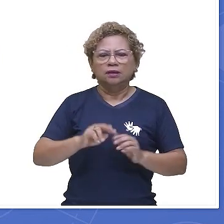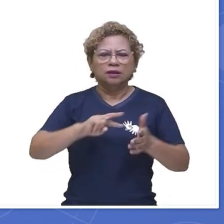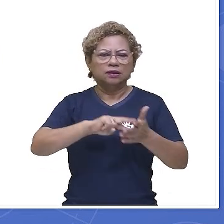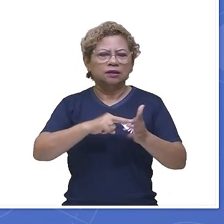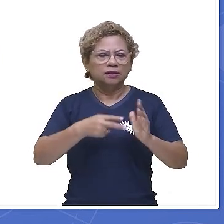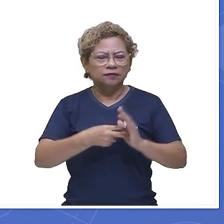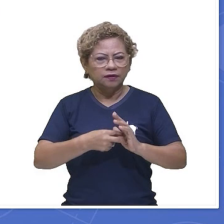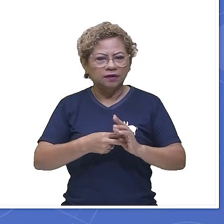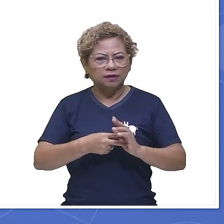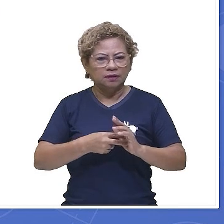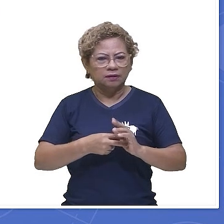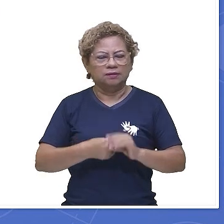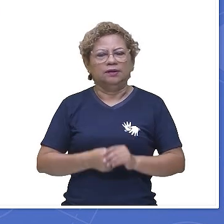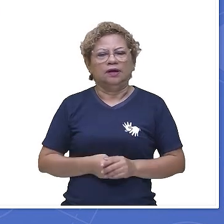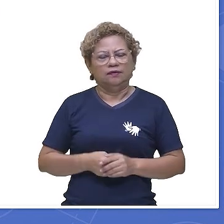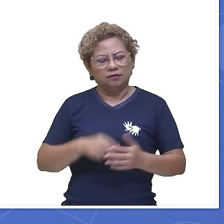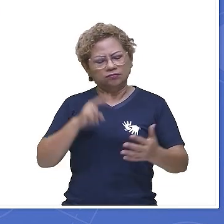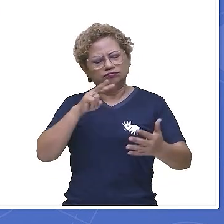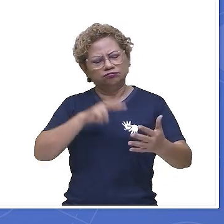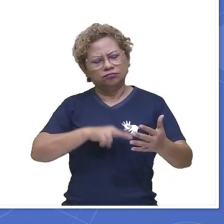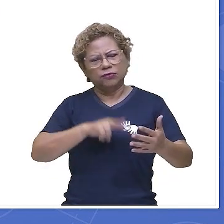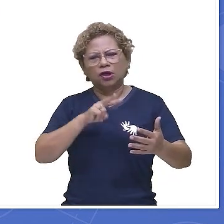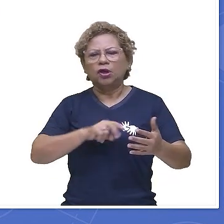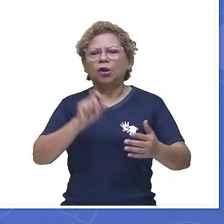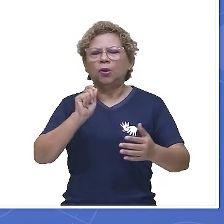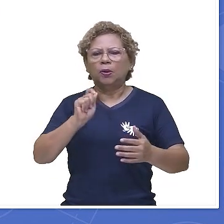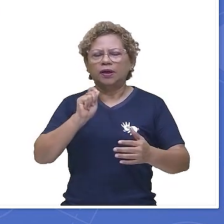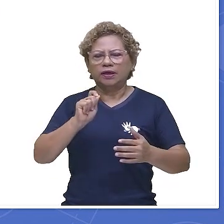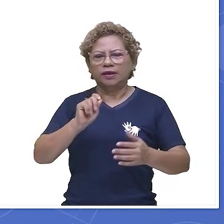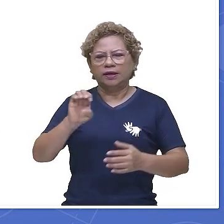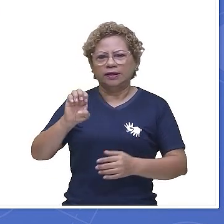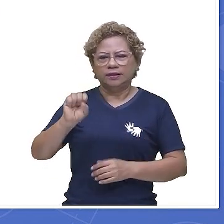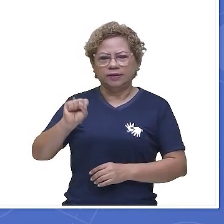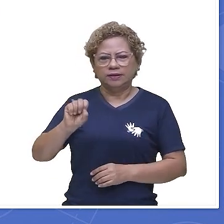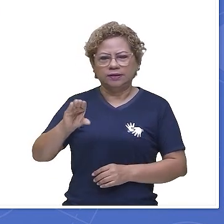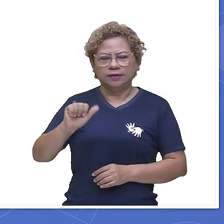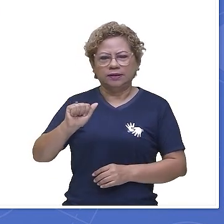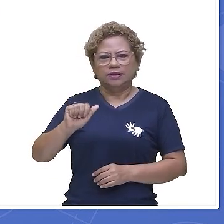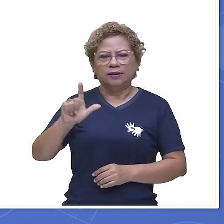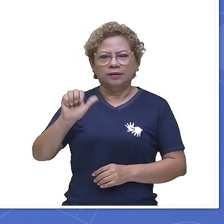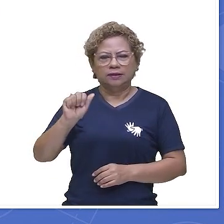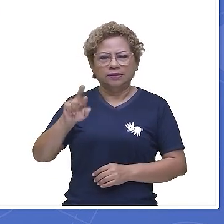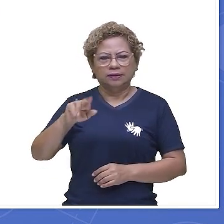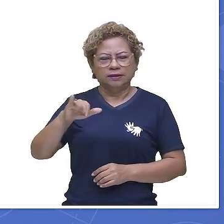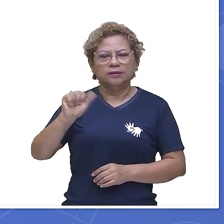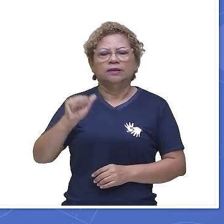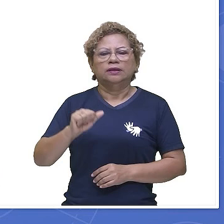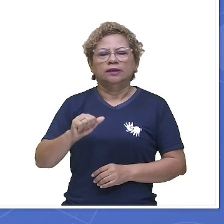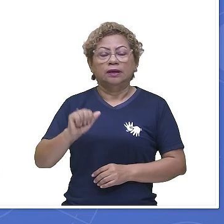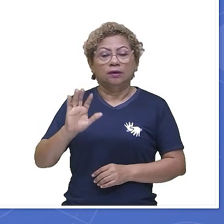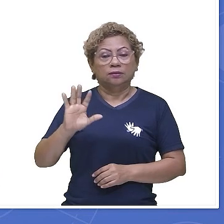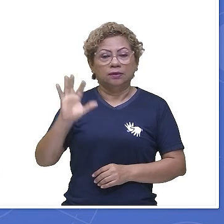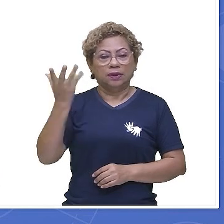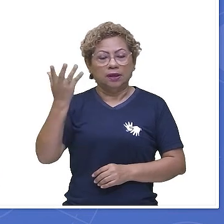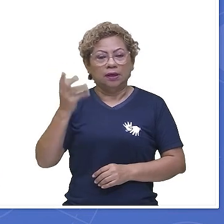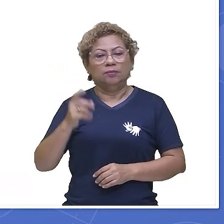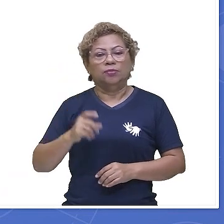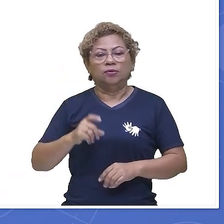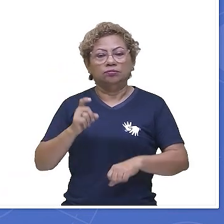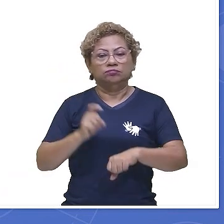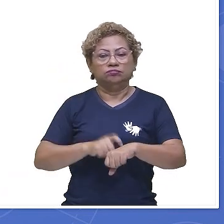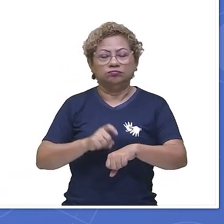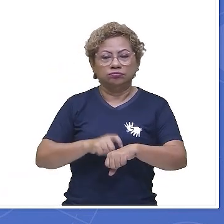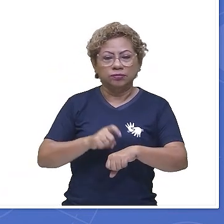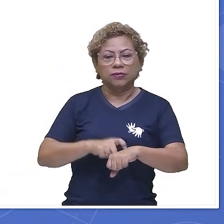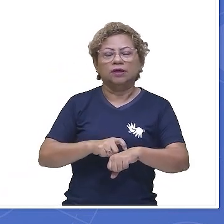medidas aí. Grandezas, por exemplo, que são escalares, né? Aí nós temos o tempo, 12 horas, nós temos 70